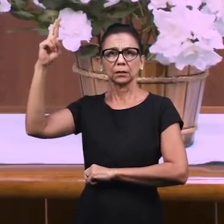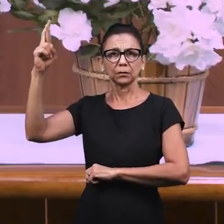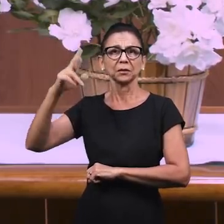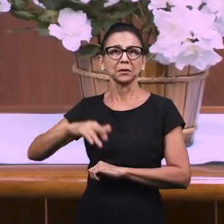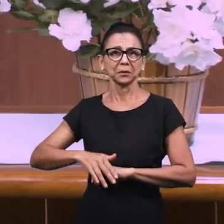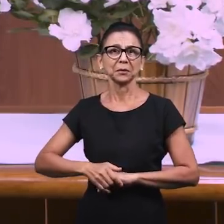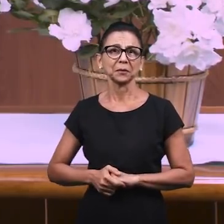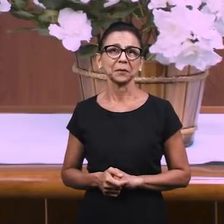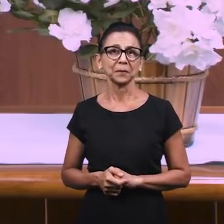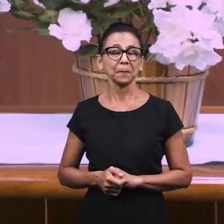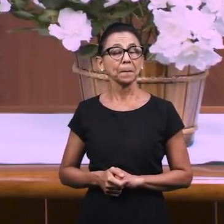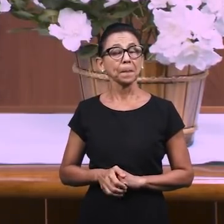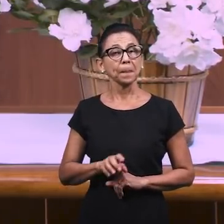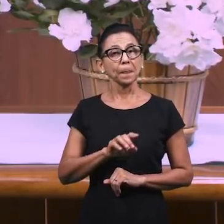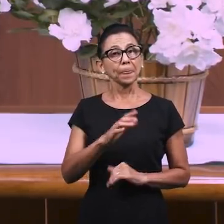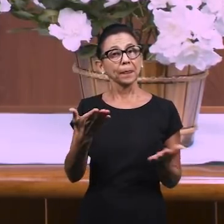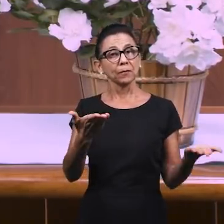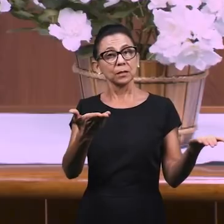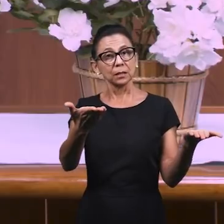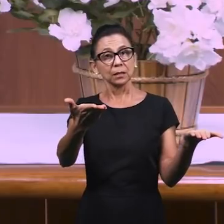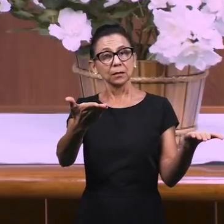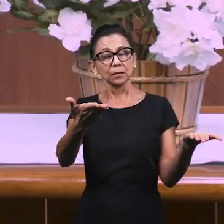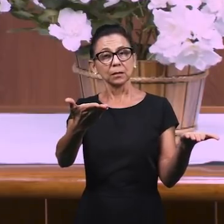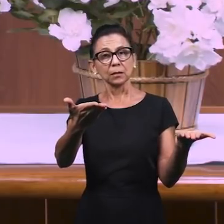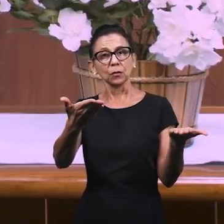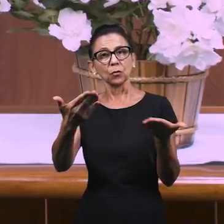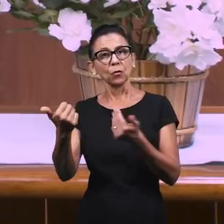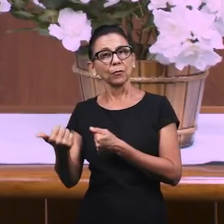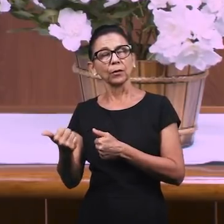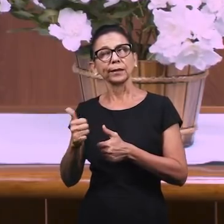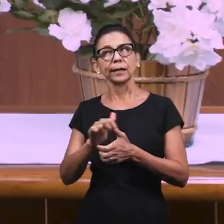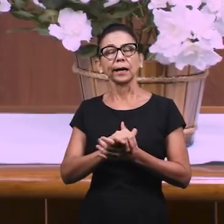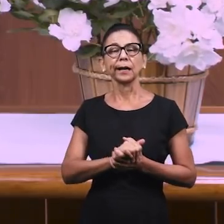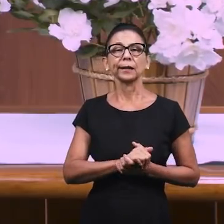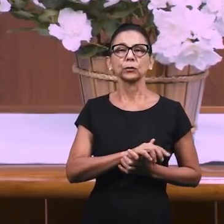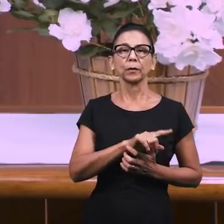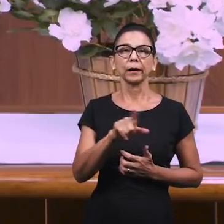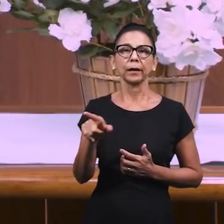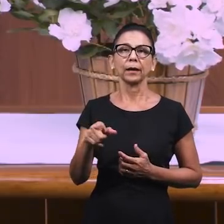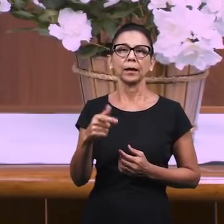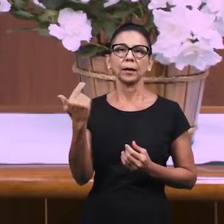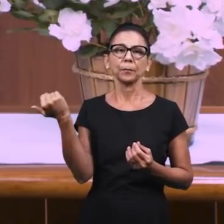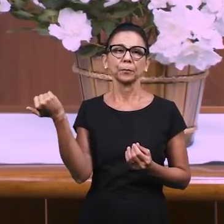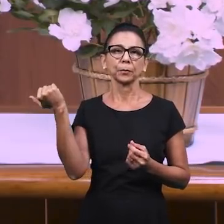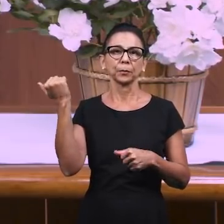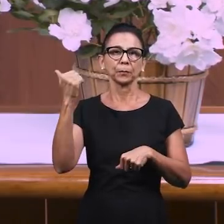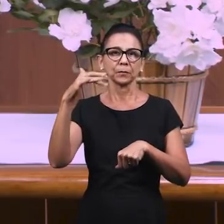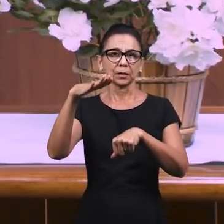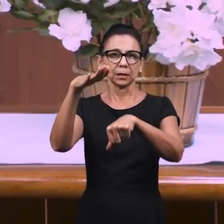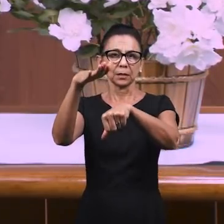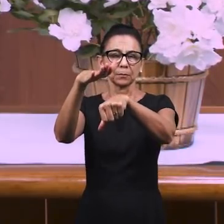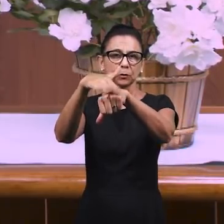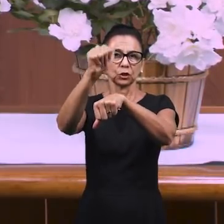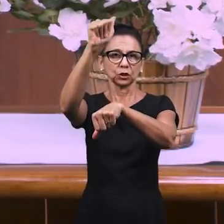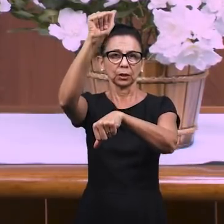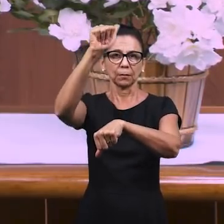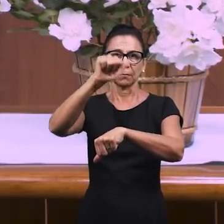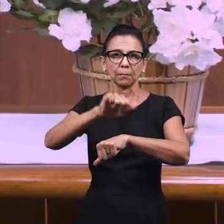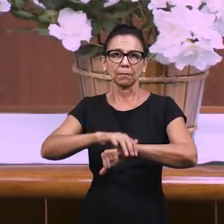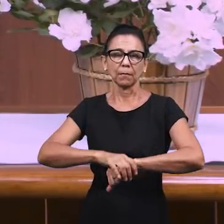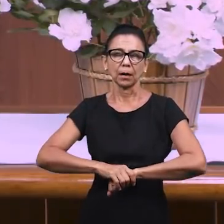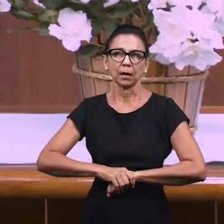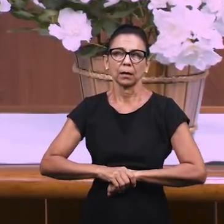ele vai dar ciência a alguém. Olha, você está sendo convocado, né, para uma audiência, está sendo convocado, né,